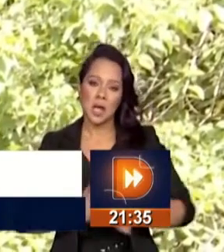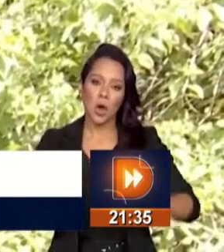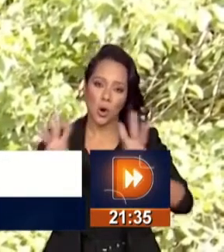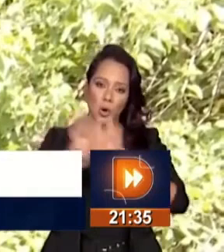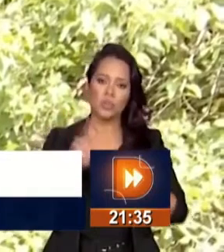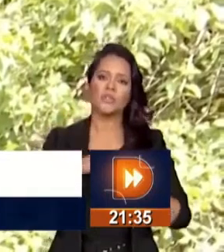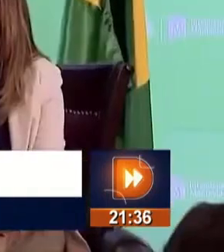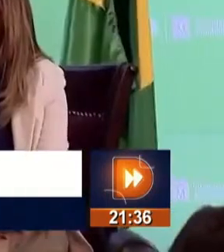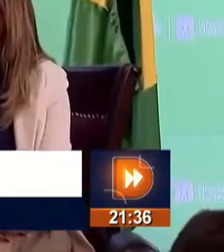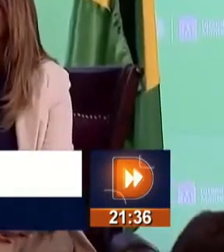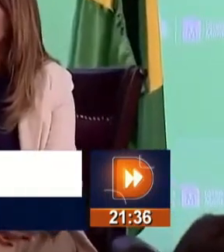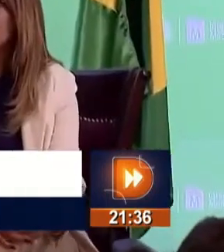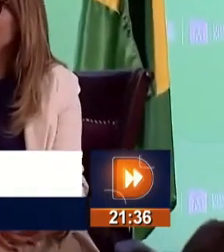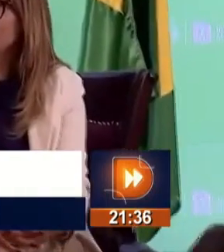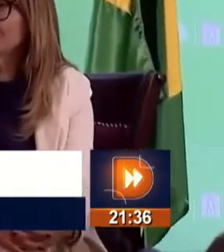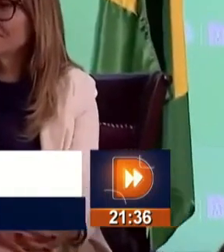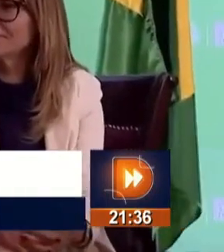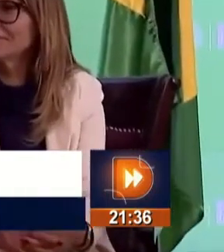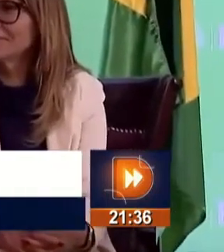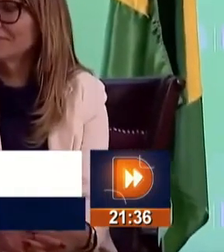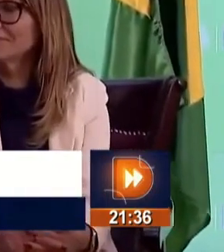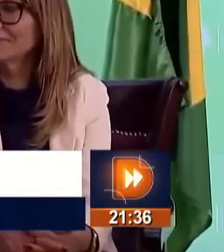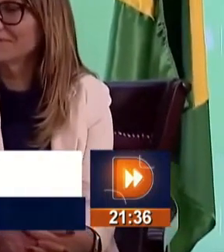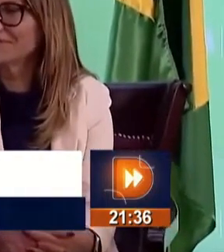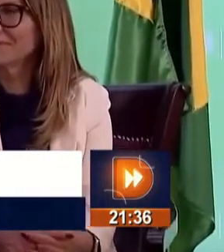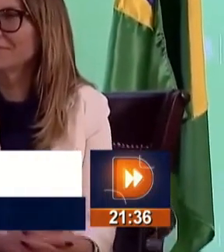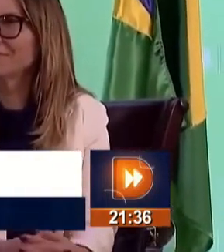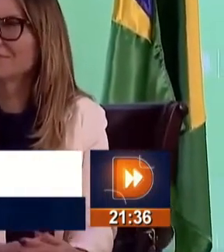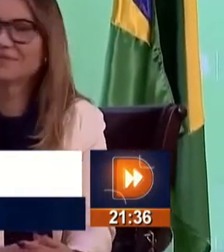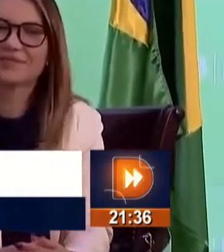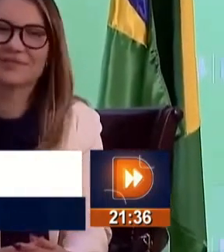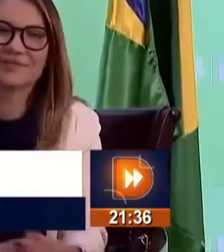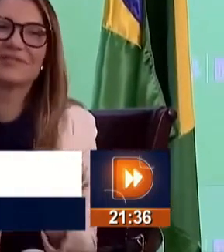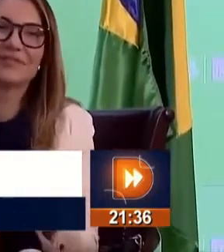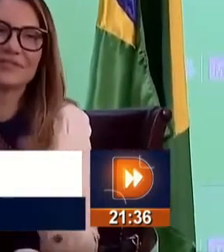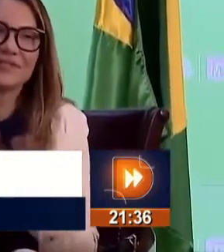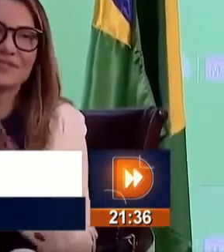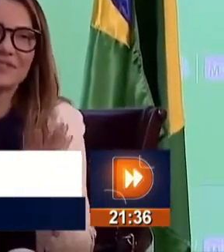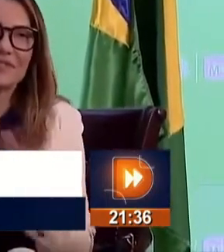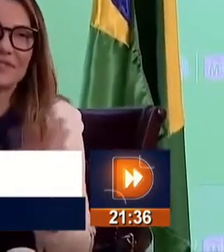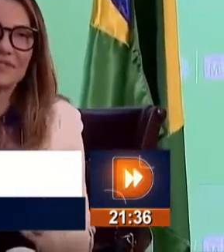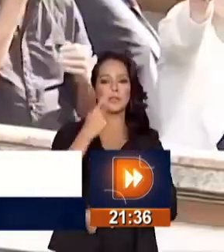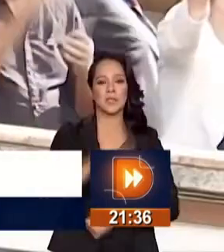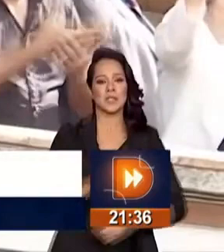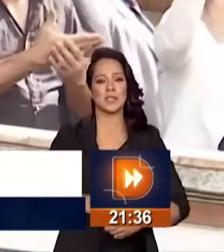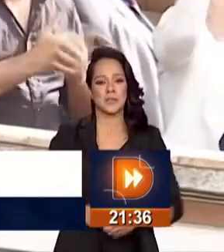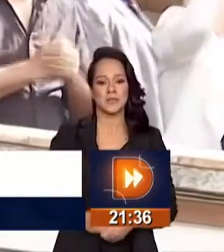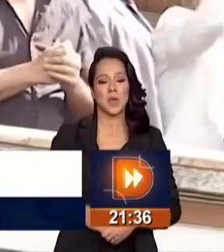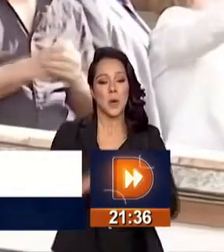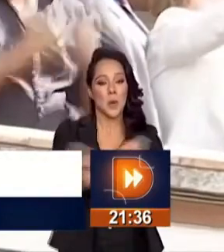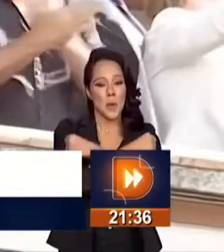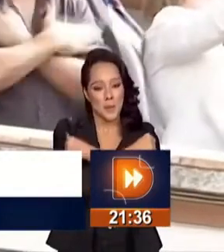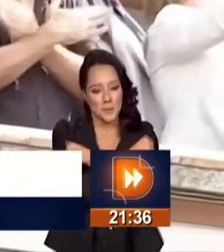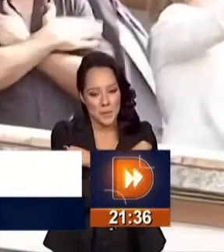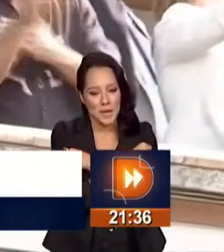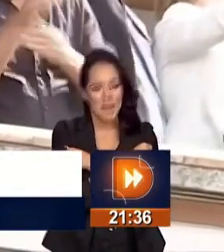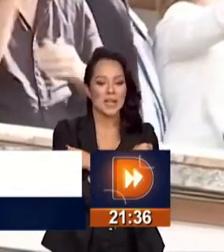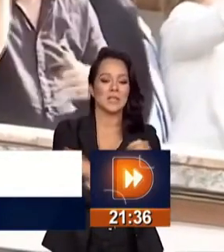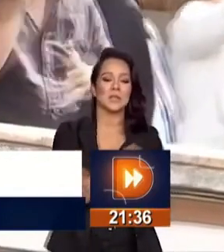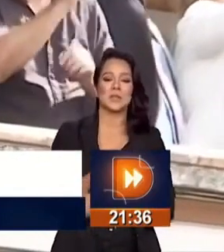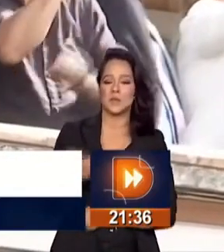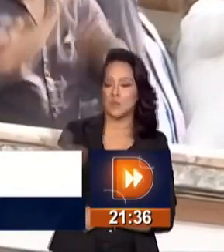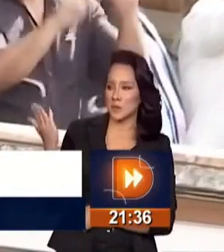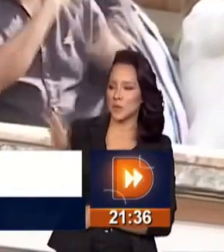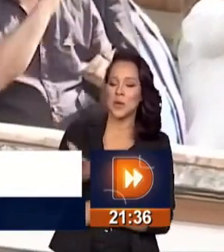tivesse representatividad. Na tarde desta quarta-feira, dia 25, após o encontro na residência oficial